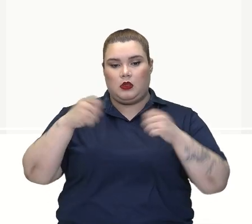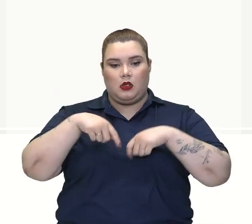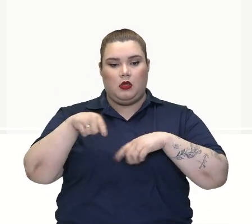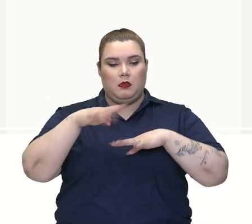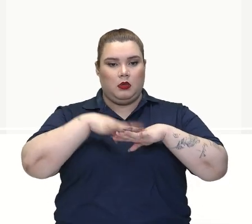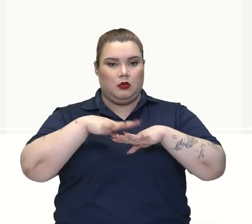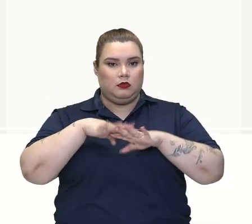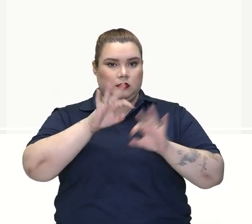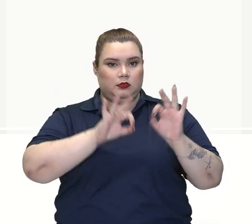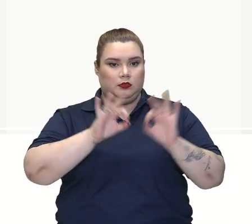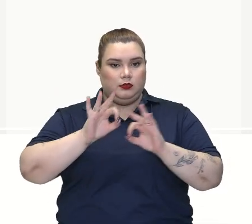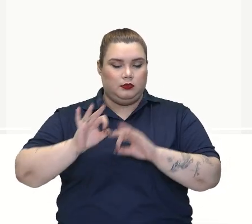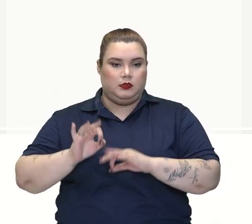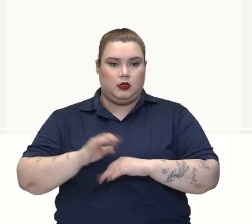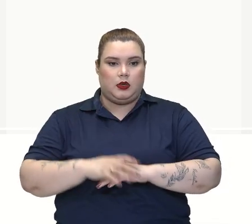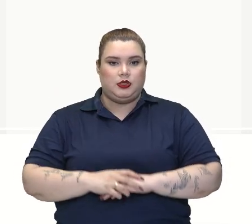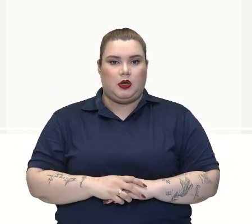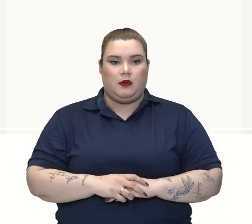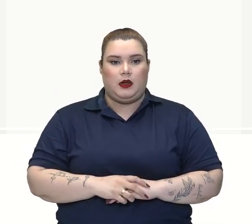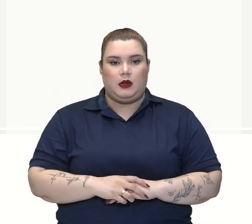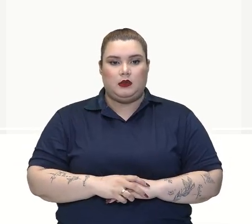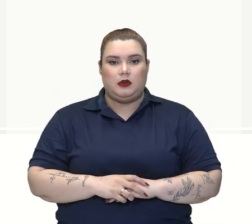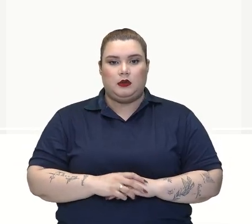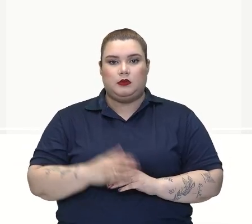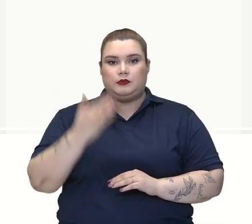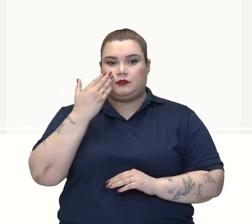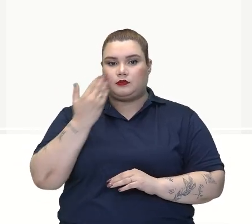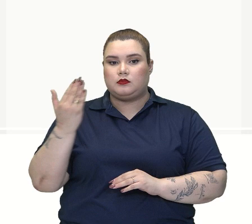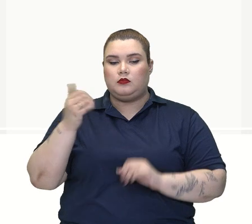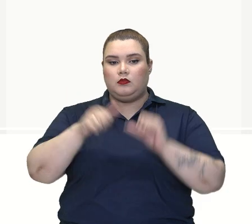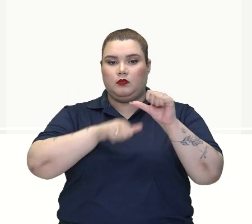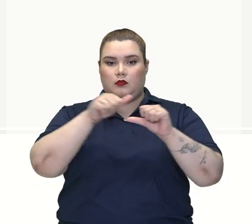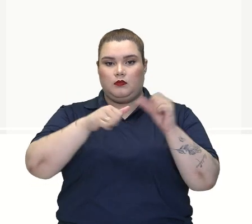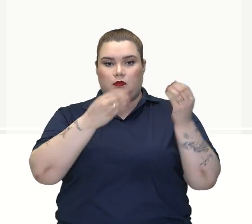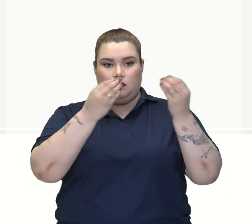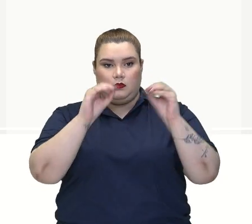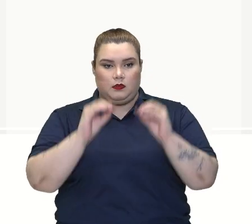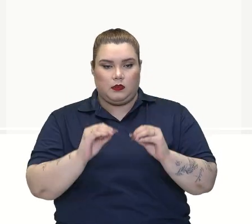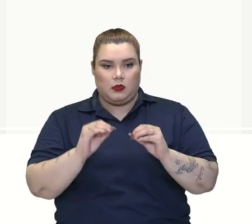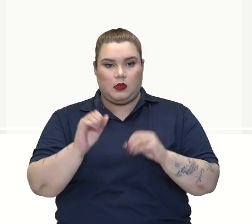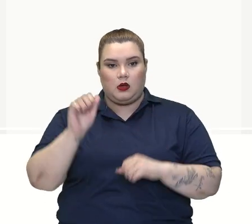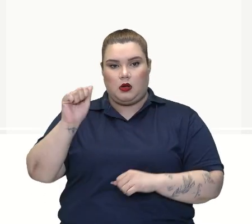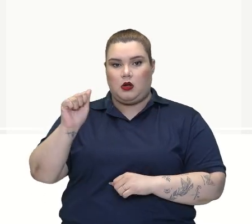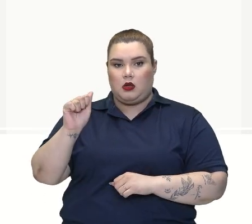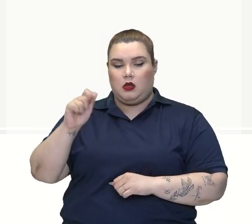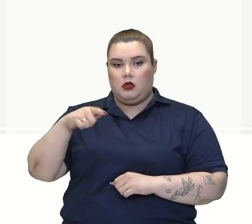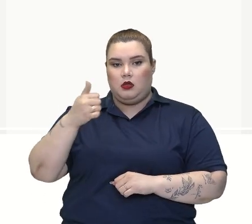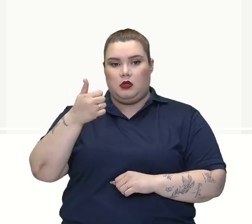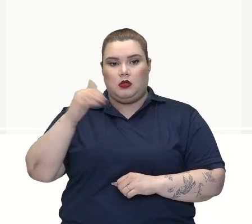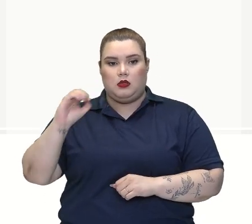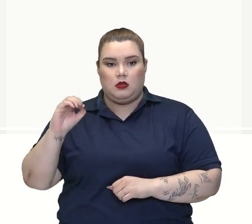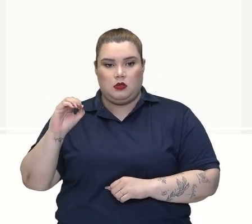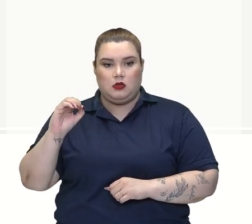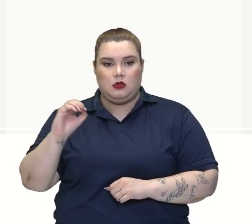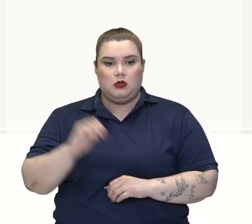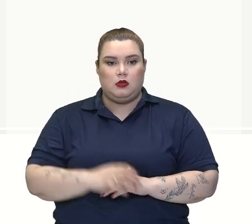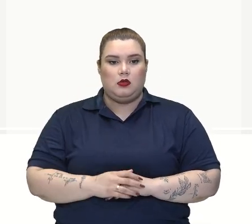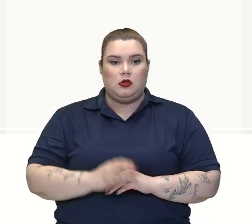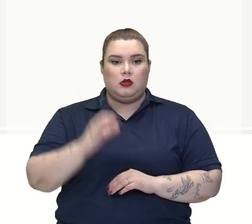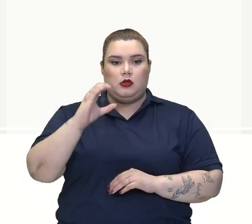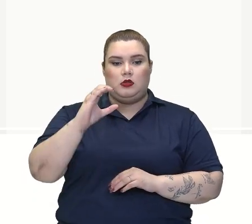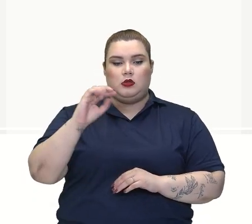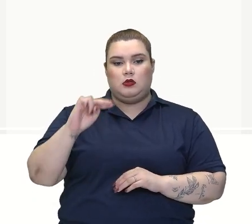geometricamente, tá bom? E aí nós vamos substituir os valores que nós temos. No caso de A, que é 10, vai ficar, então,